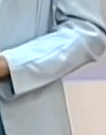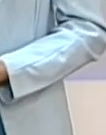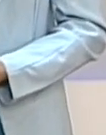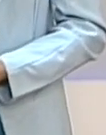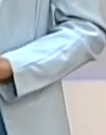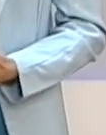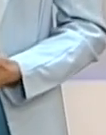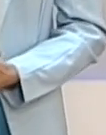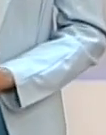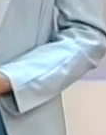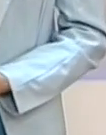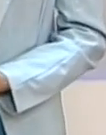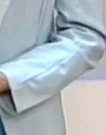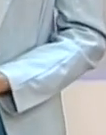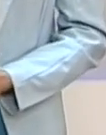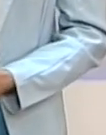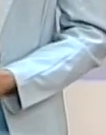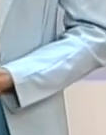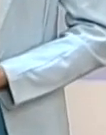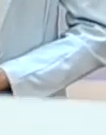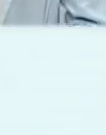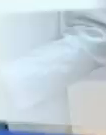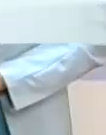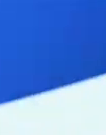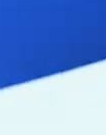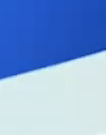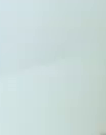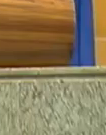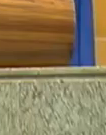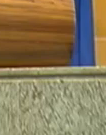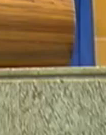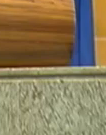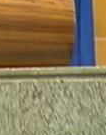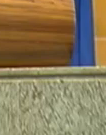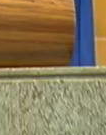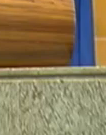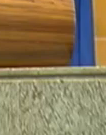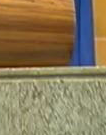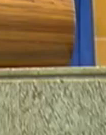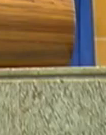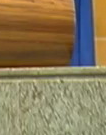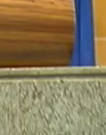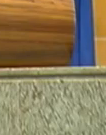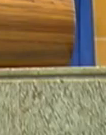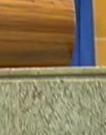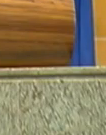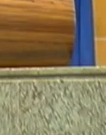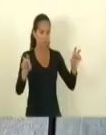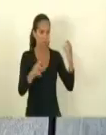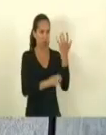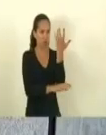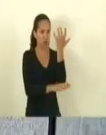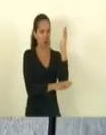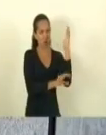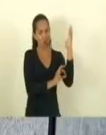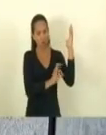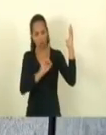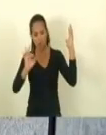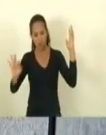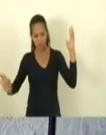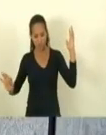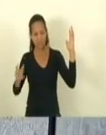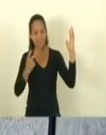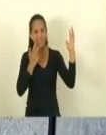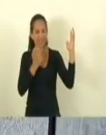ter visão dos valores registrados no monitor do caixa. Tribuna Acadêmica estreia na Assembleia e na Tribuna